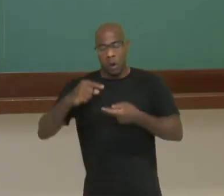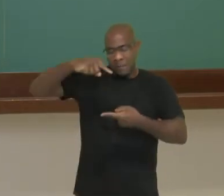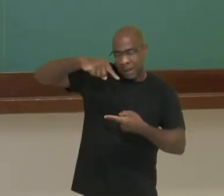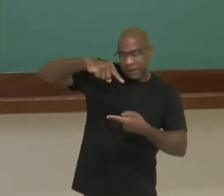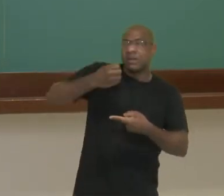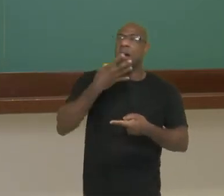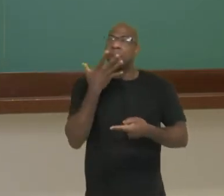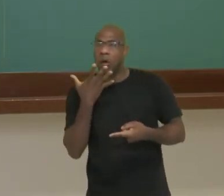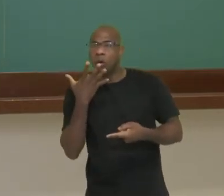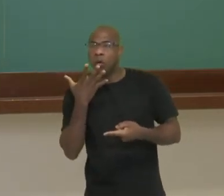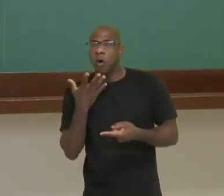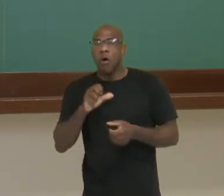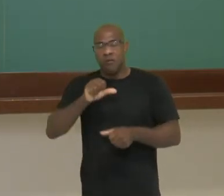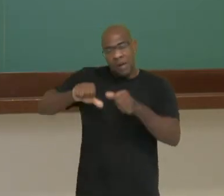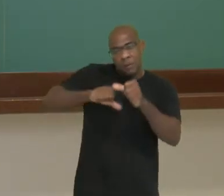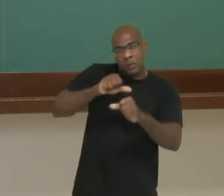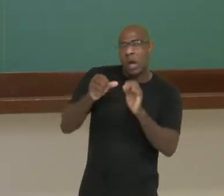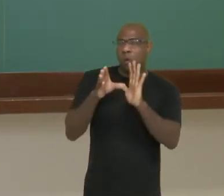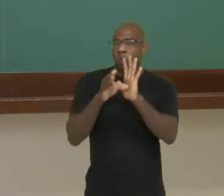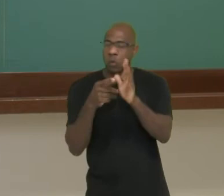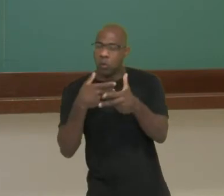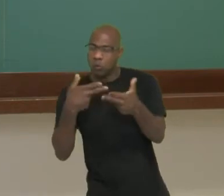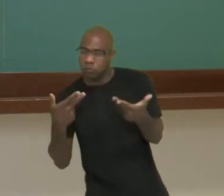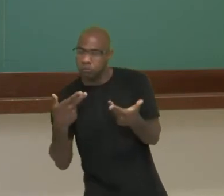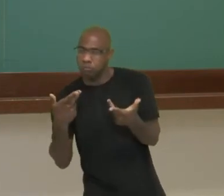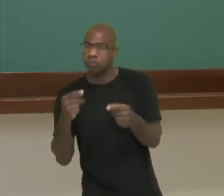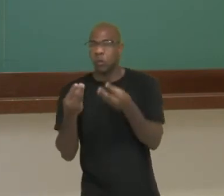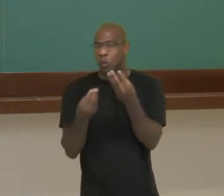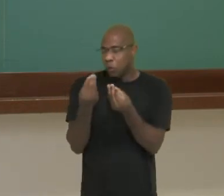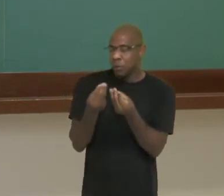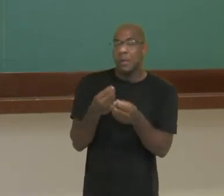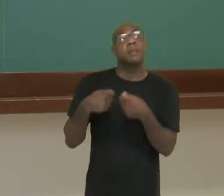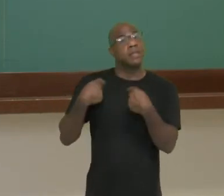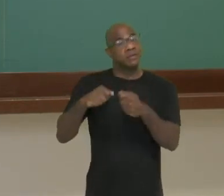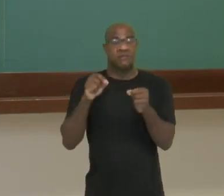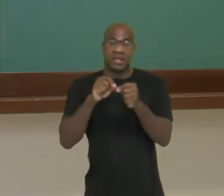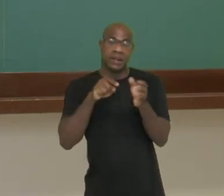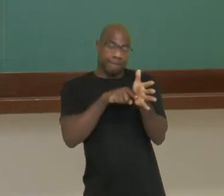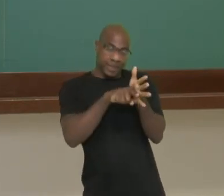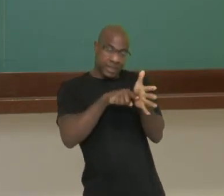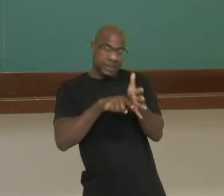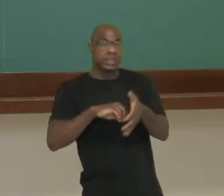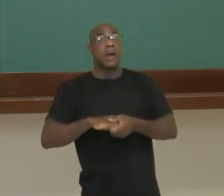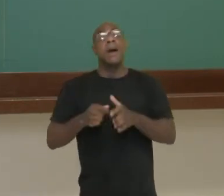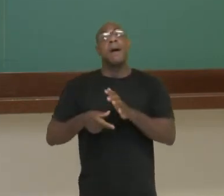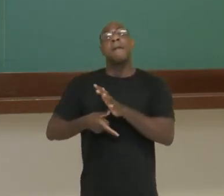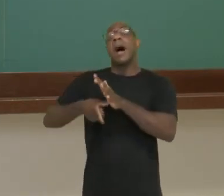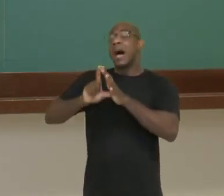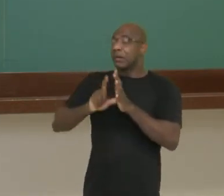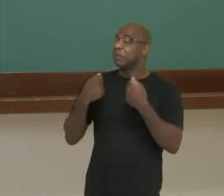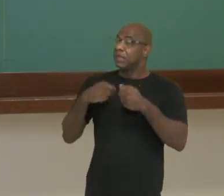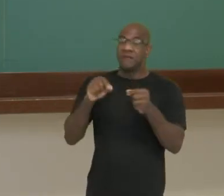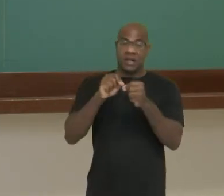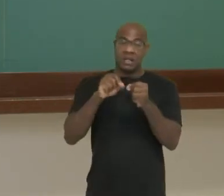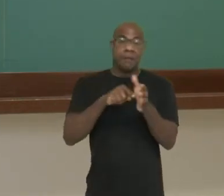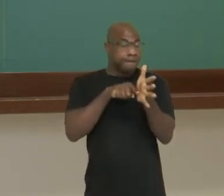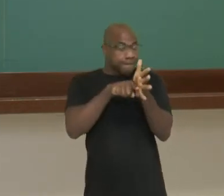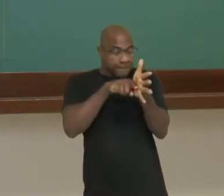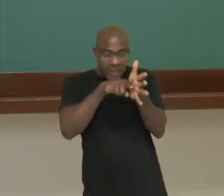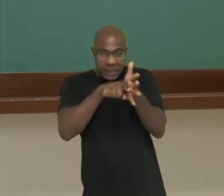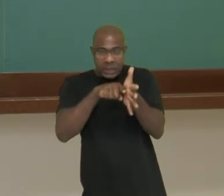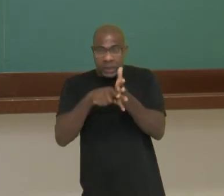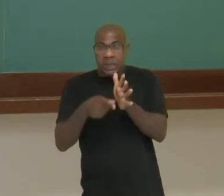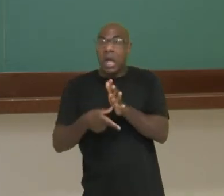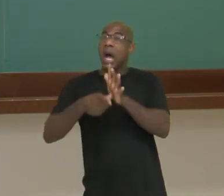o conteúdo, mas isso tem que ser feito exatamente uma pesquisa de mercado. Mas antes disso pode ser feita uma pesquisa ainda muito